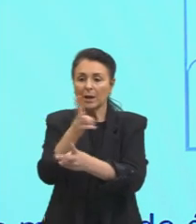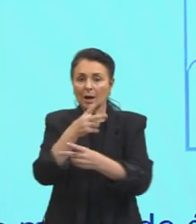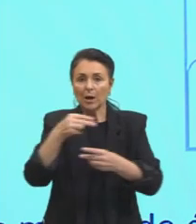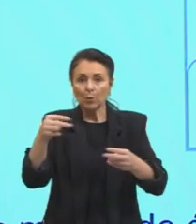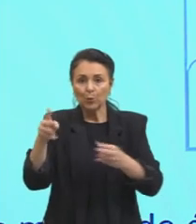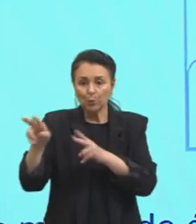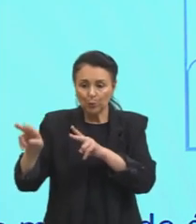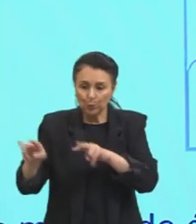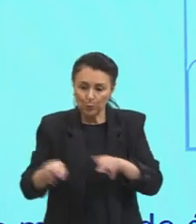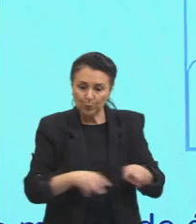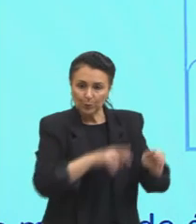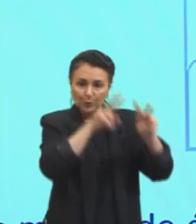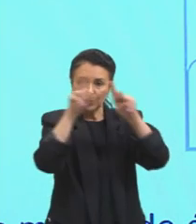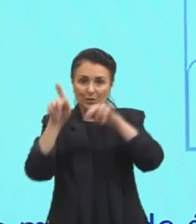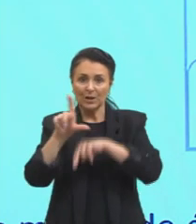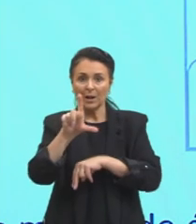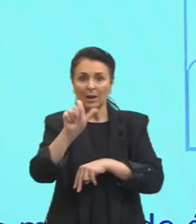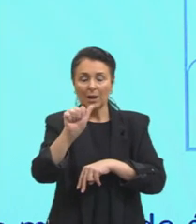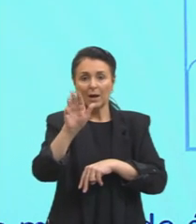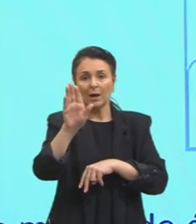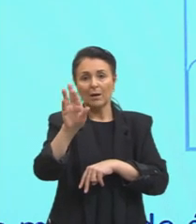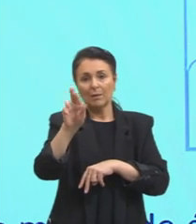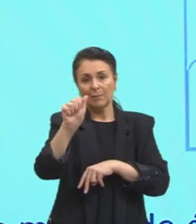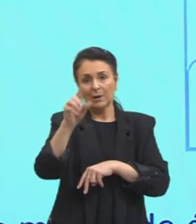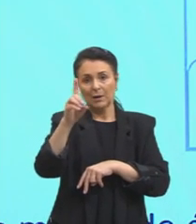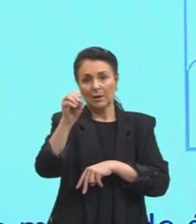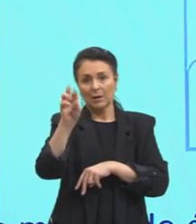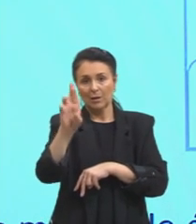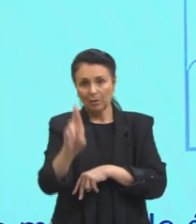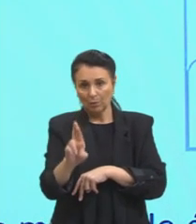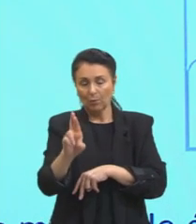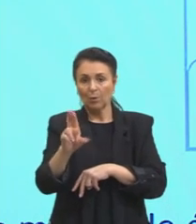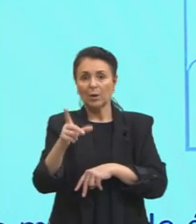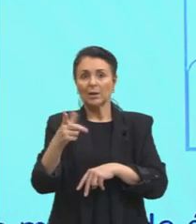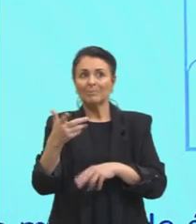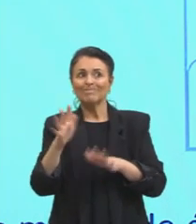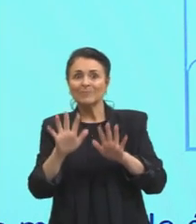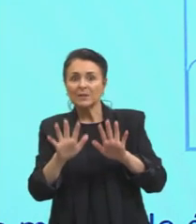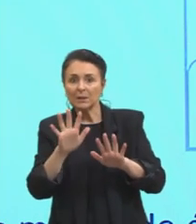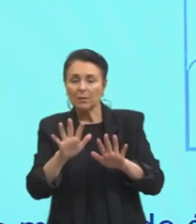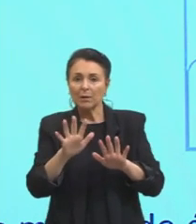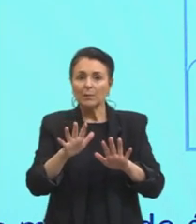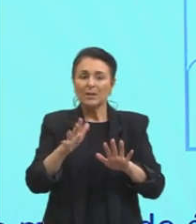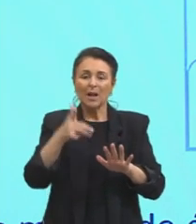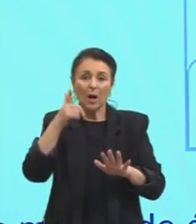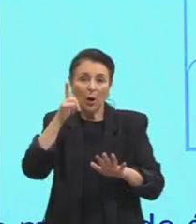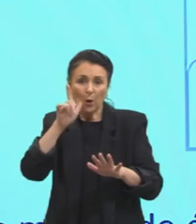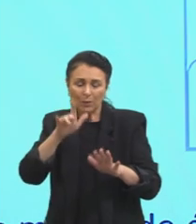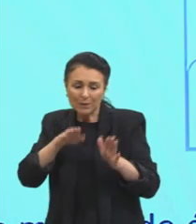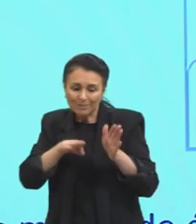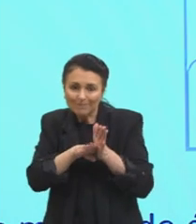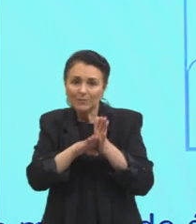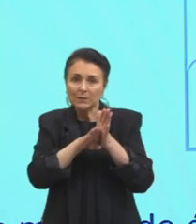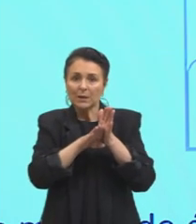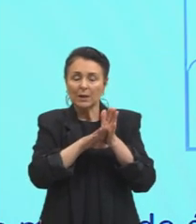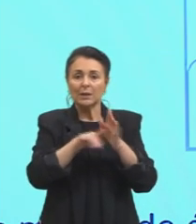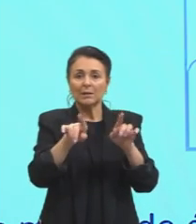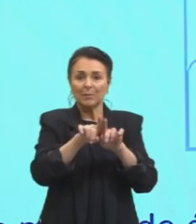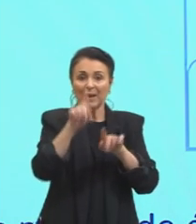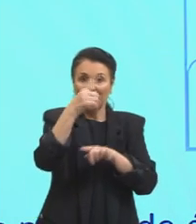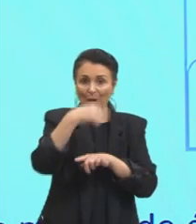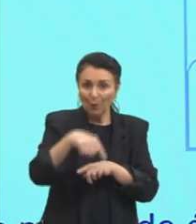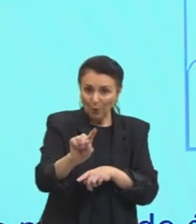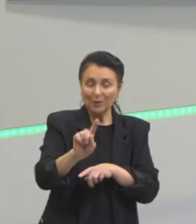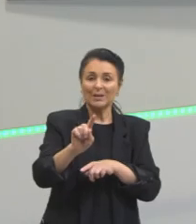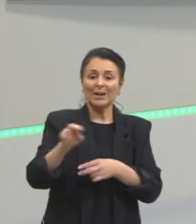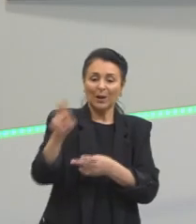labrador que muitas vezes mostra né aqui de certa maneira consegue segurar aí a nossa querida corrente do Golfo